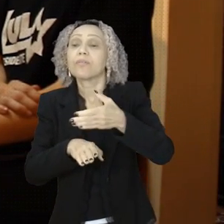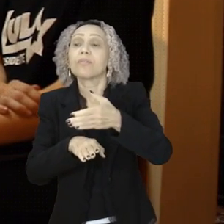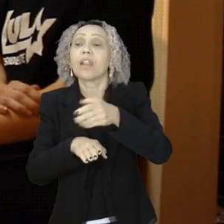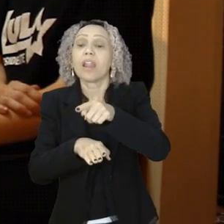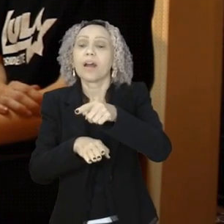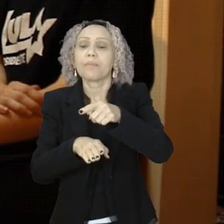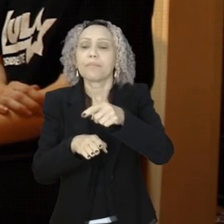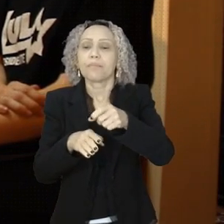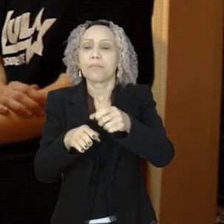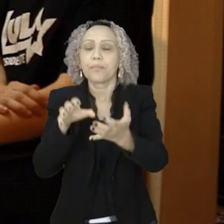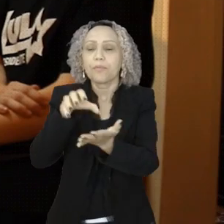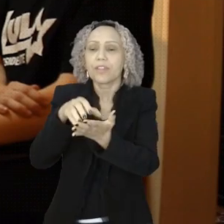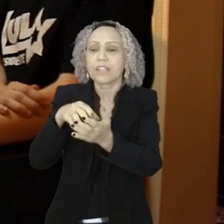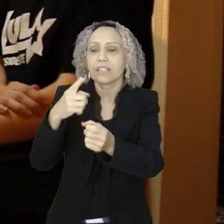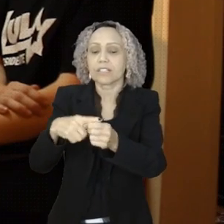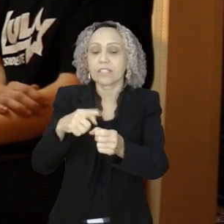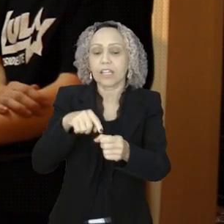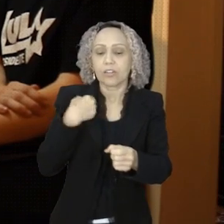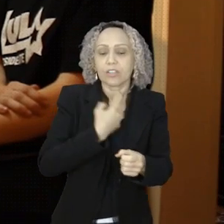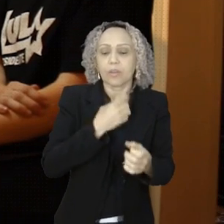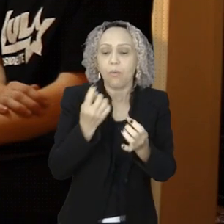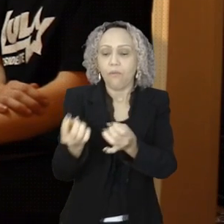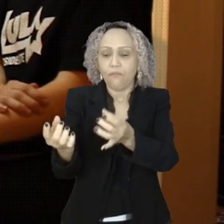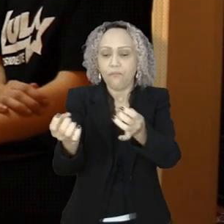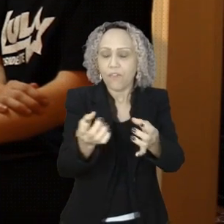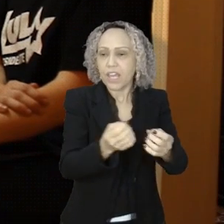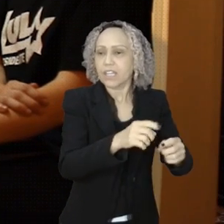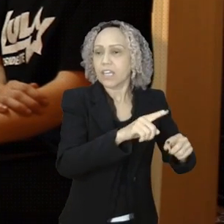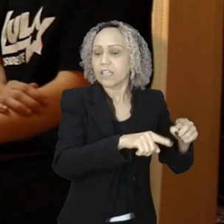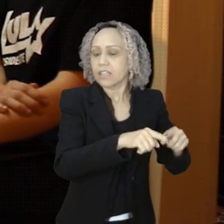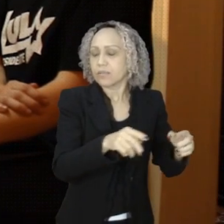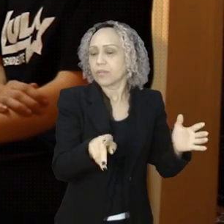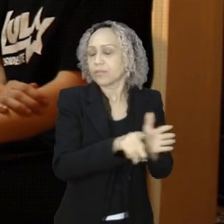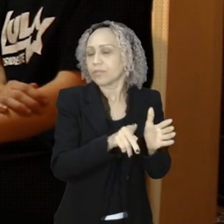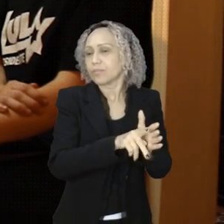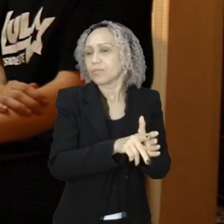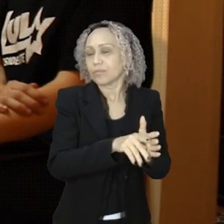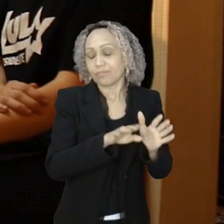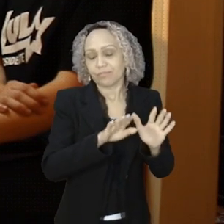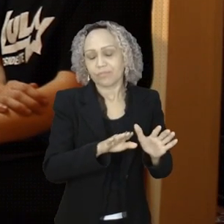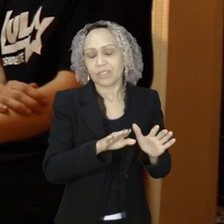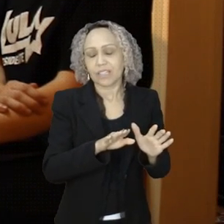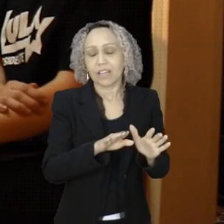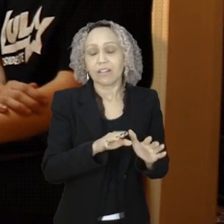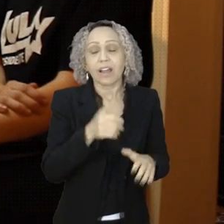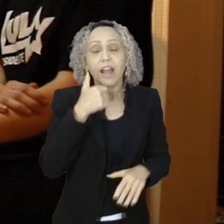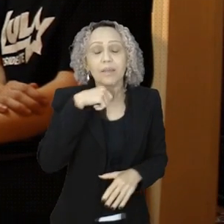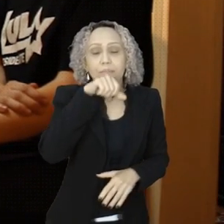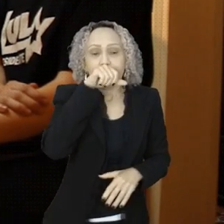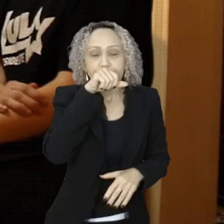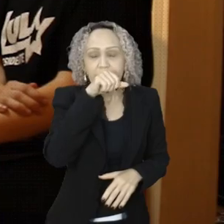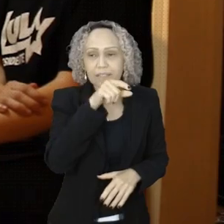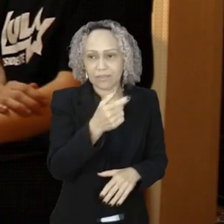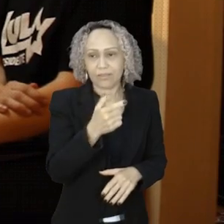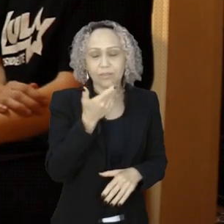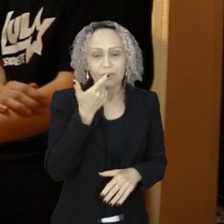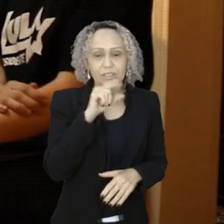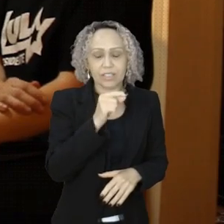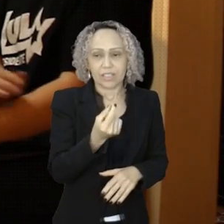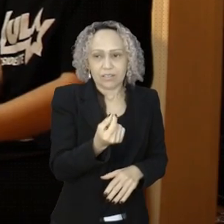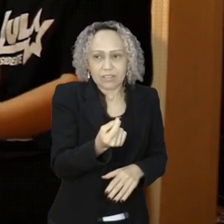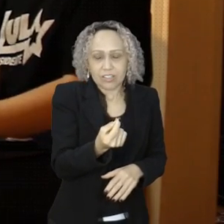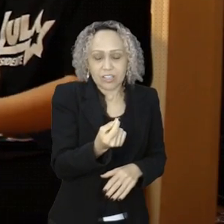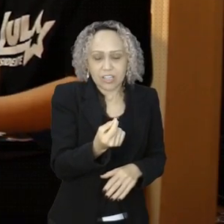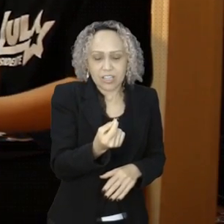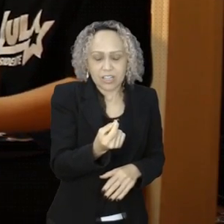daqueles produtos, a minha mãe orientava para nós chegar na livraria ou revistaria que tinha na cidade, que é essa que depois eu vim